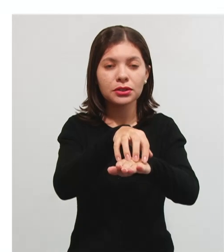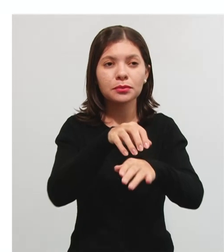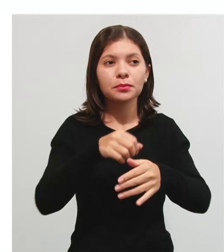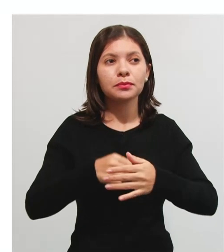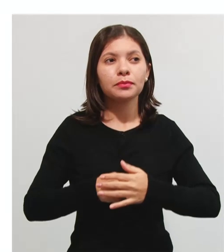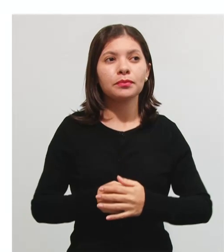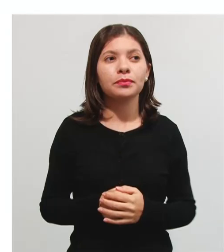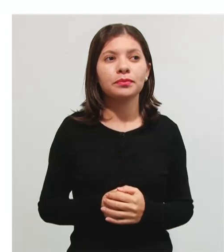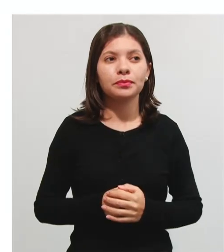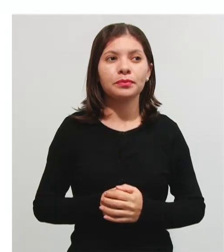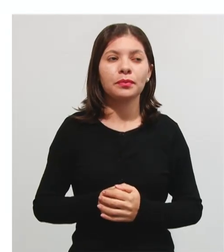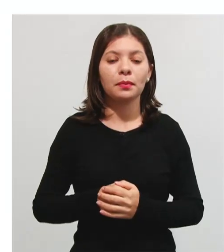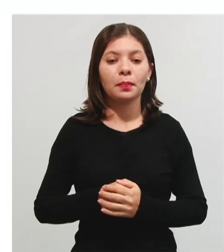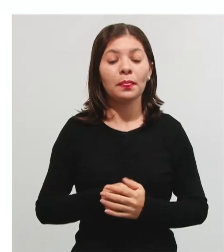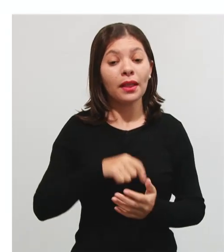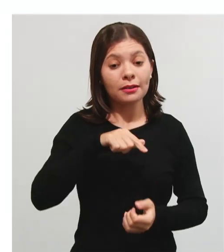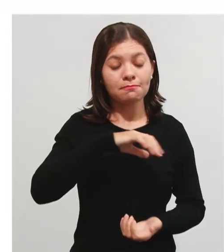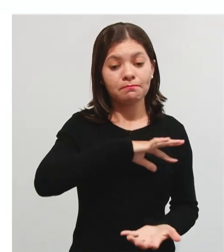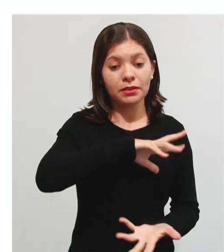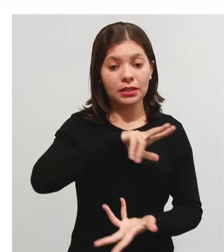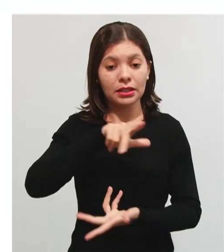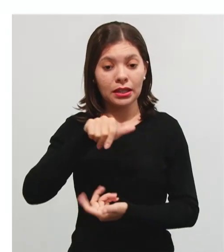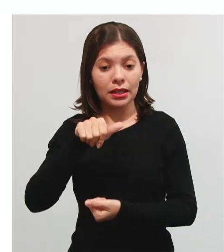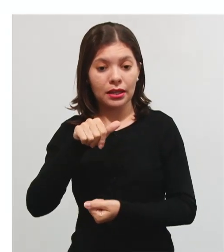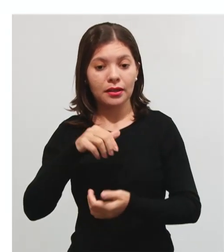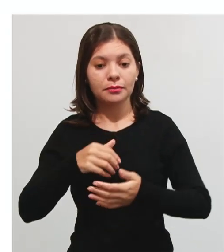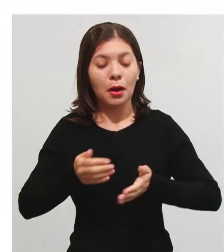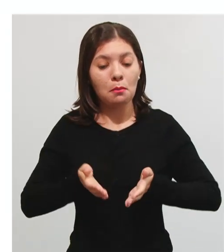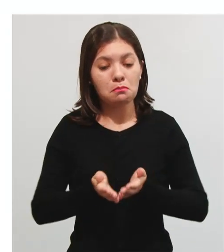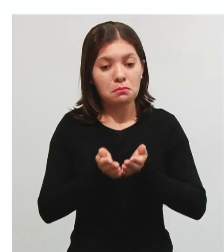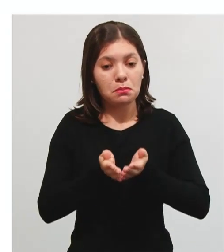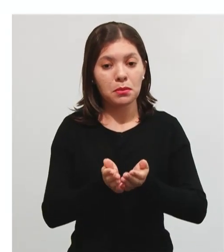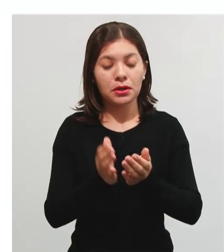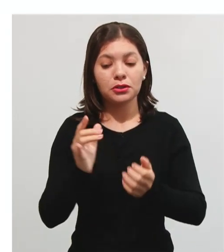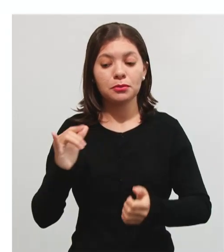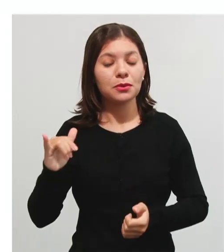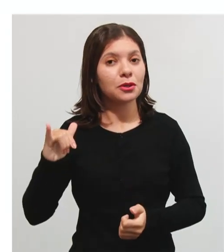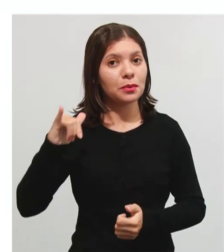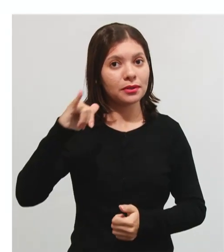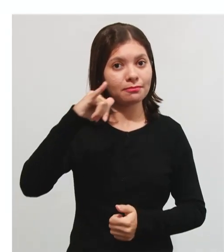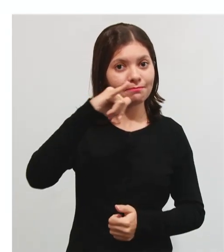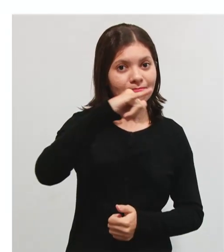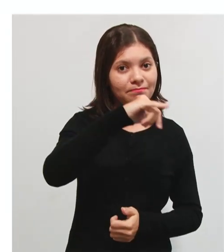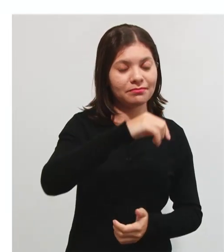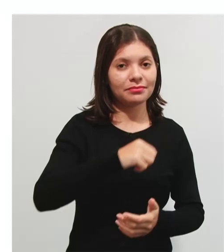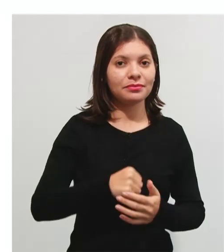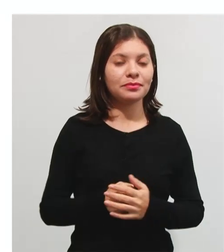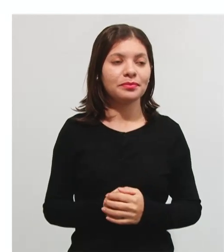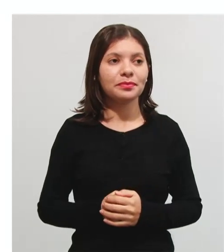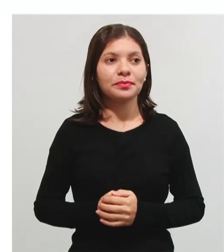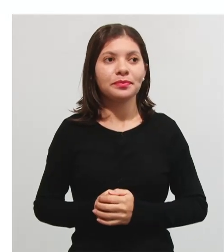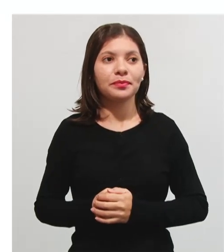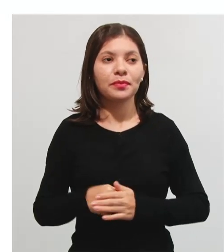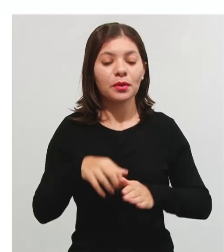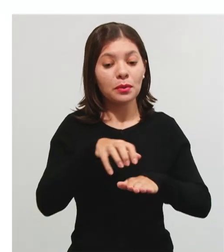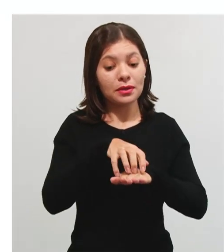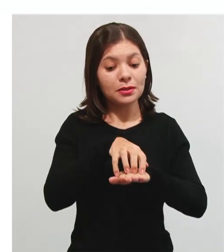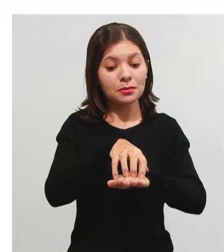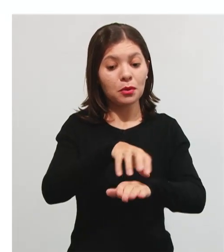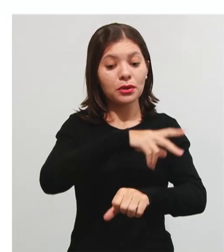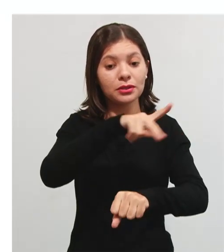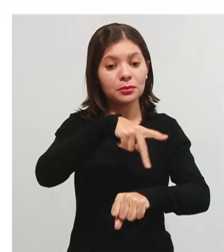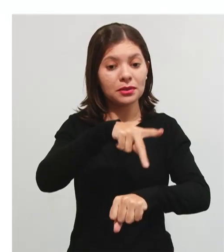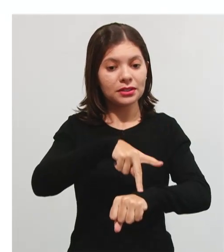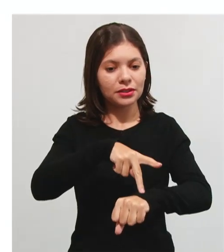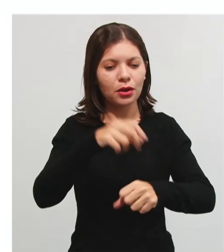é o transporte terrestre. Nós temos também o transporte marítimo e o aéreo. O transporte terrestre é predominante aqui no Brasil